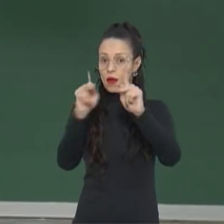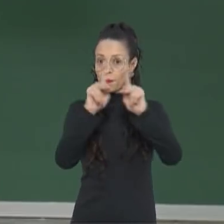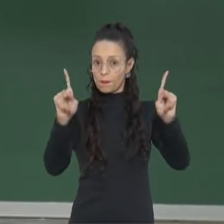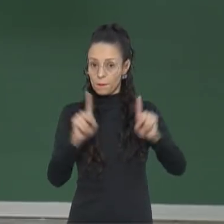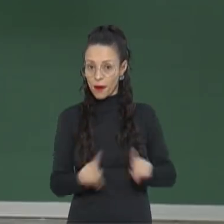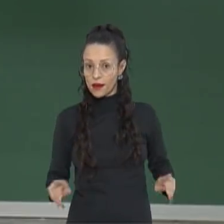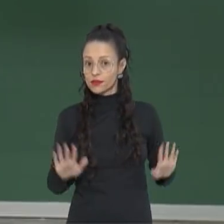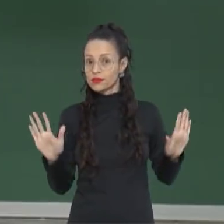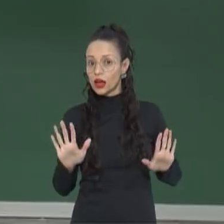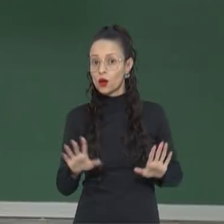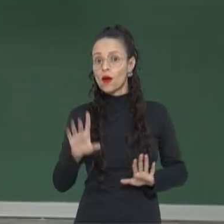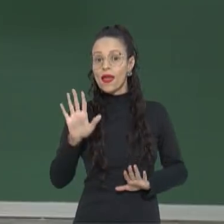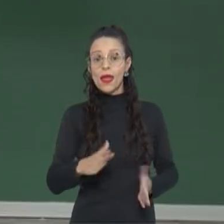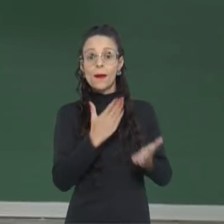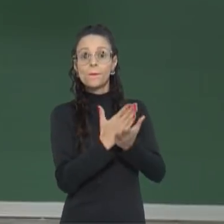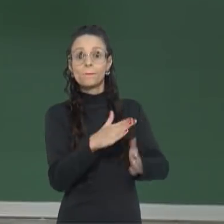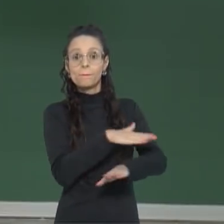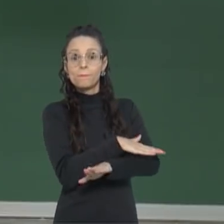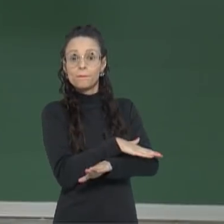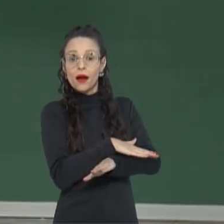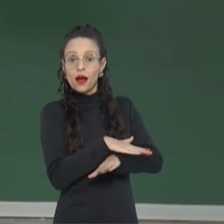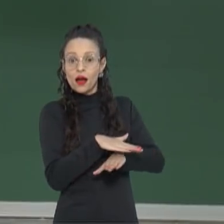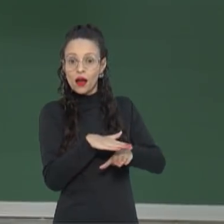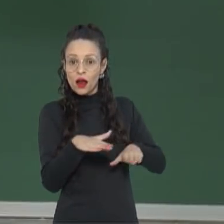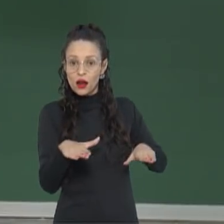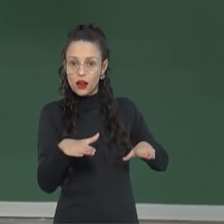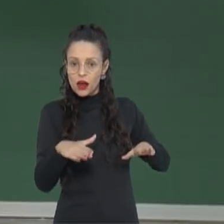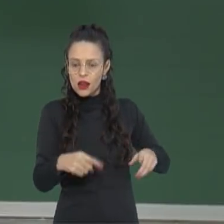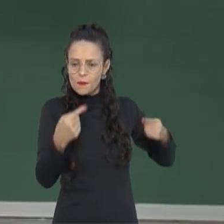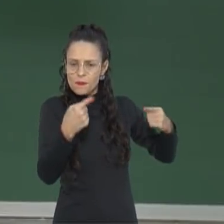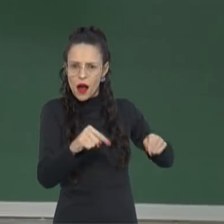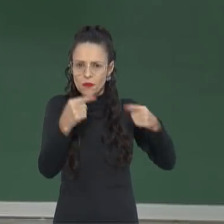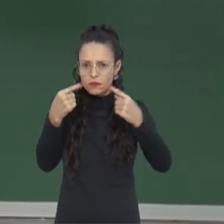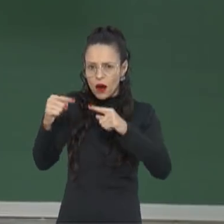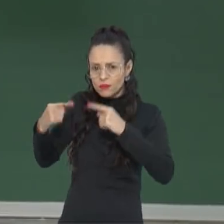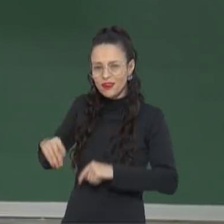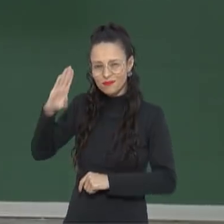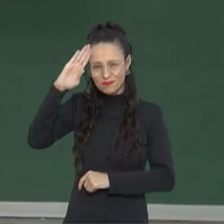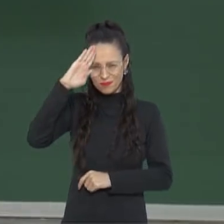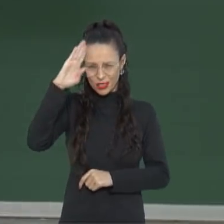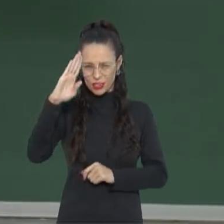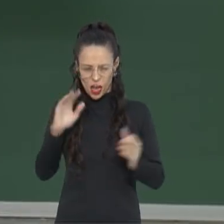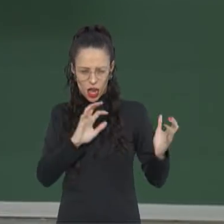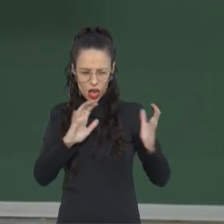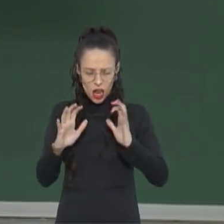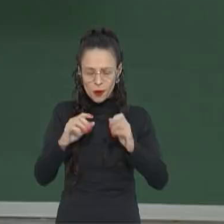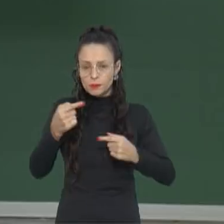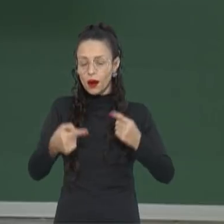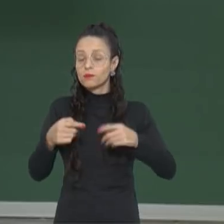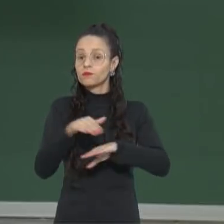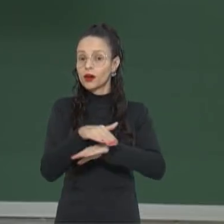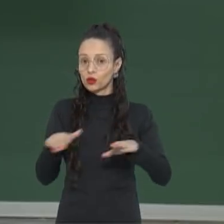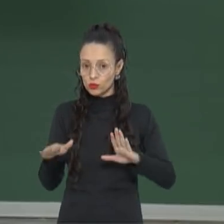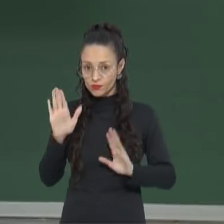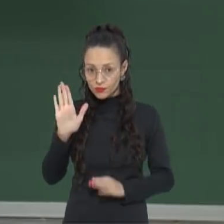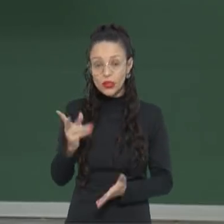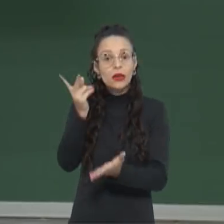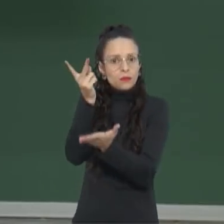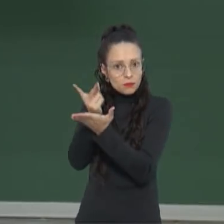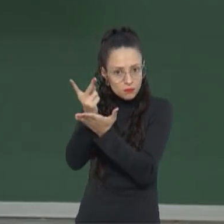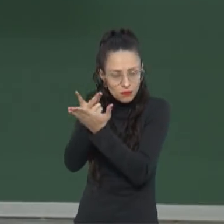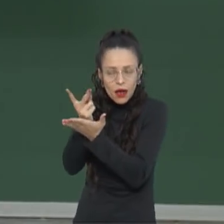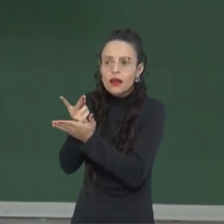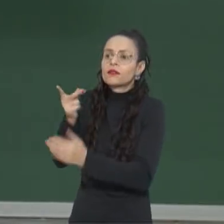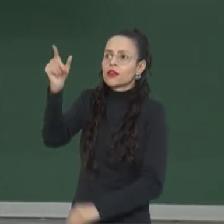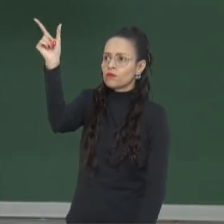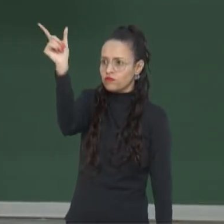um cessar-fogo. Pararam, então, as disputas militares. Manteve-se a divisão territorial